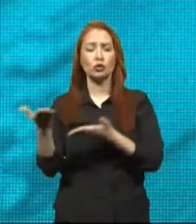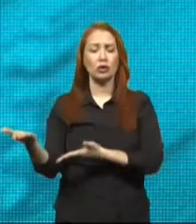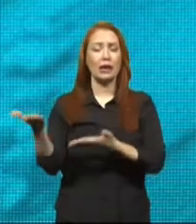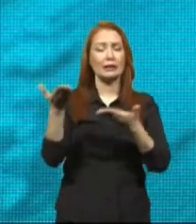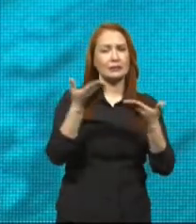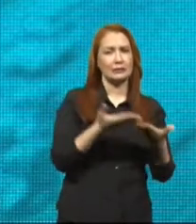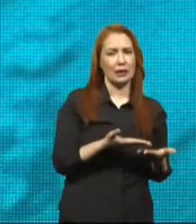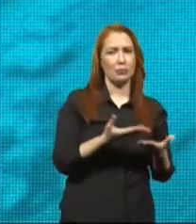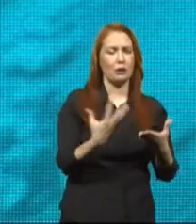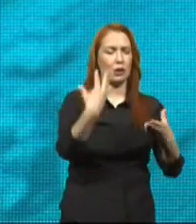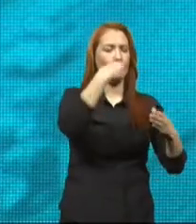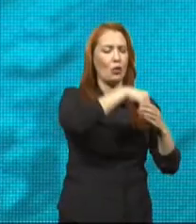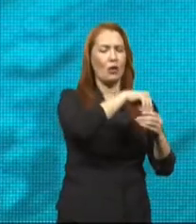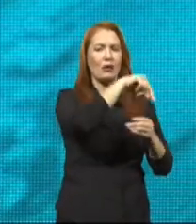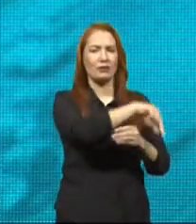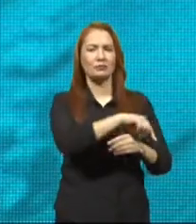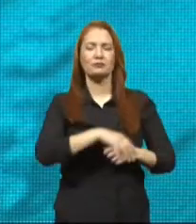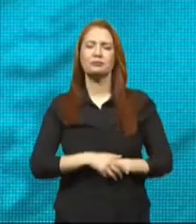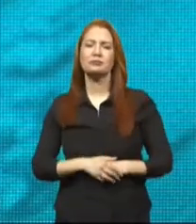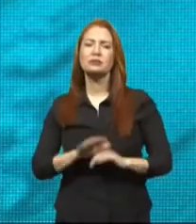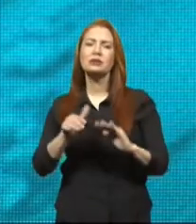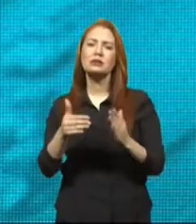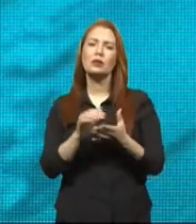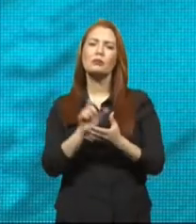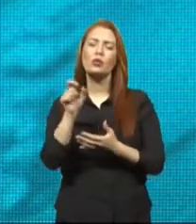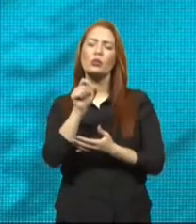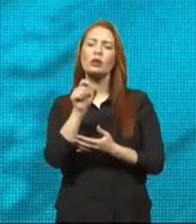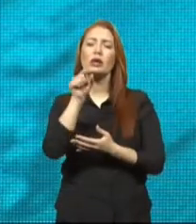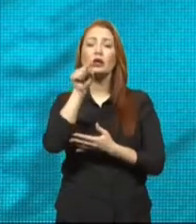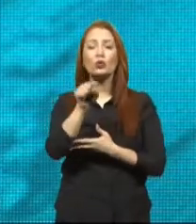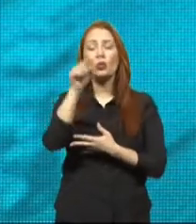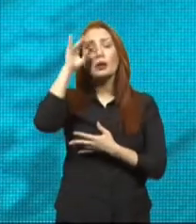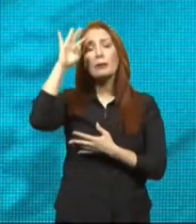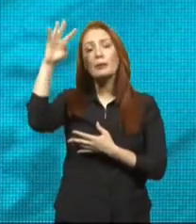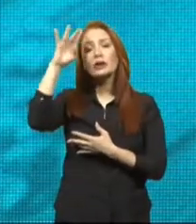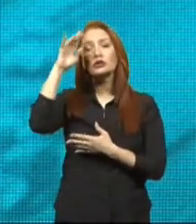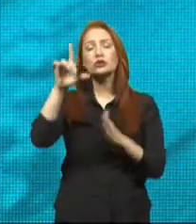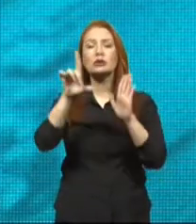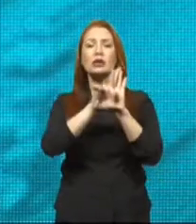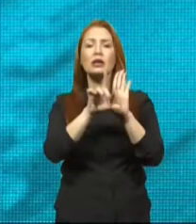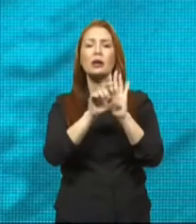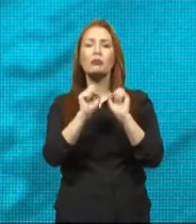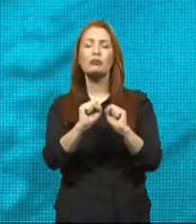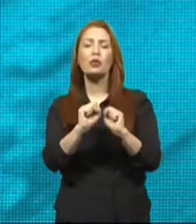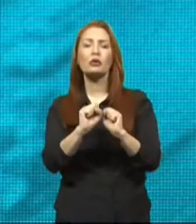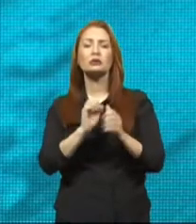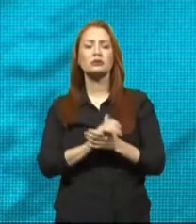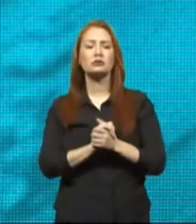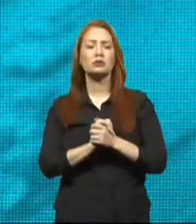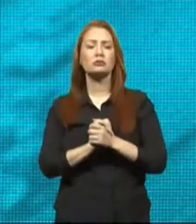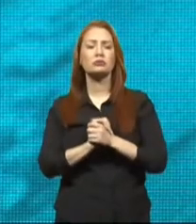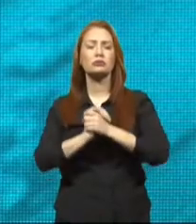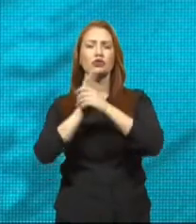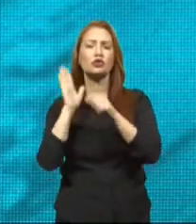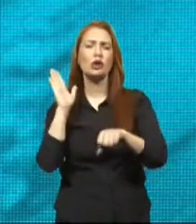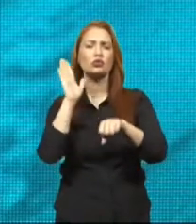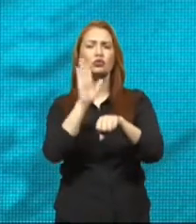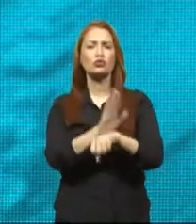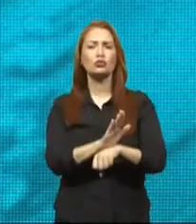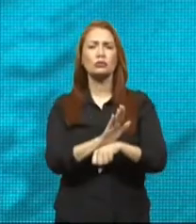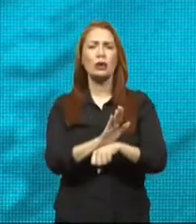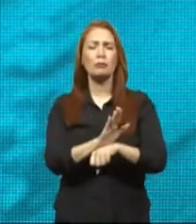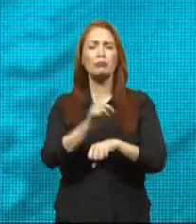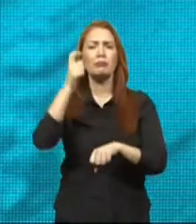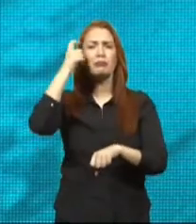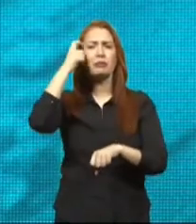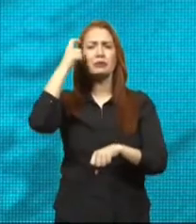não precisa, né? Então, o que tu imagina que essa lei possa nos trazer de benefício dentro dessa lógica de inovação, né?